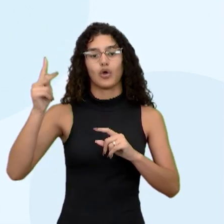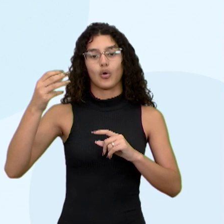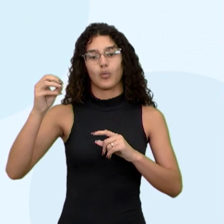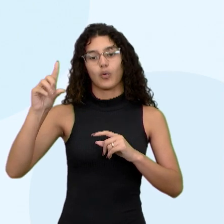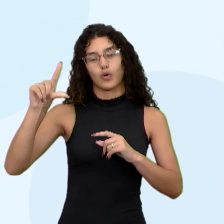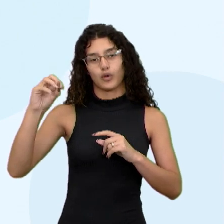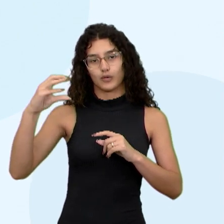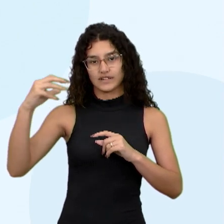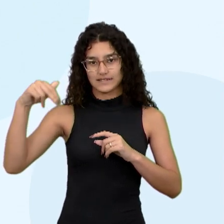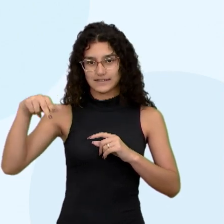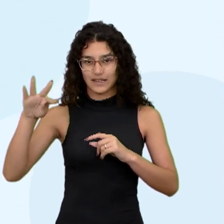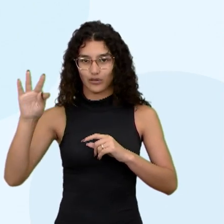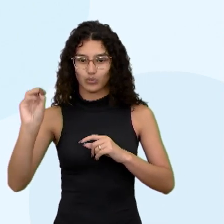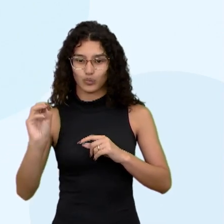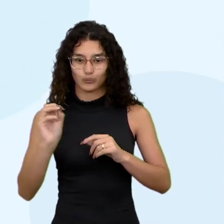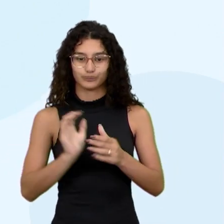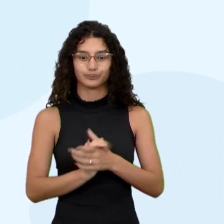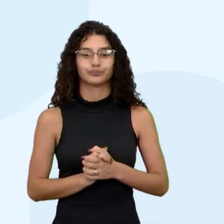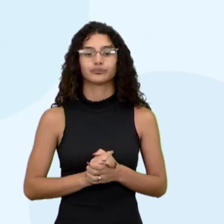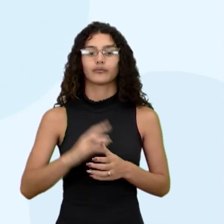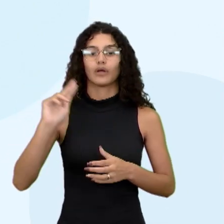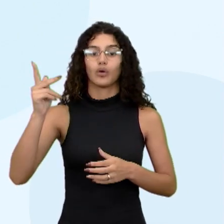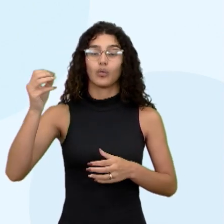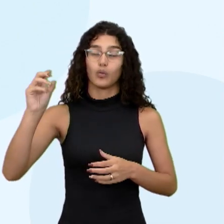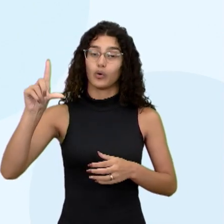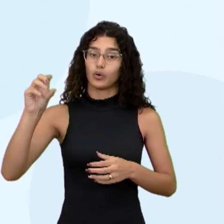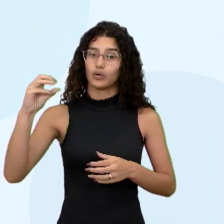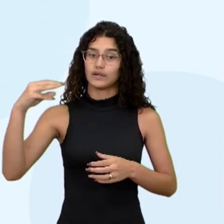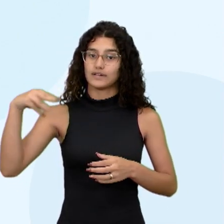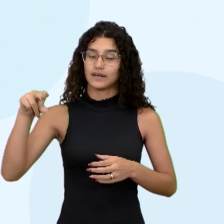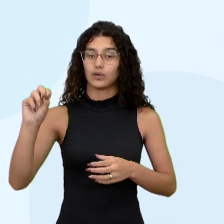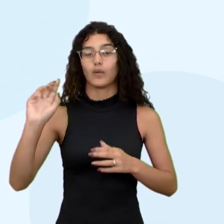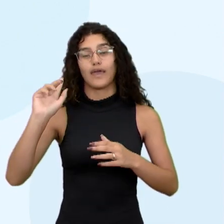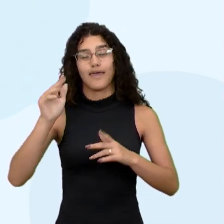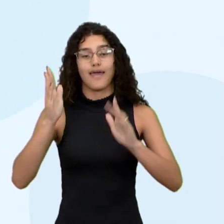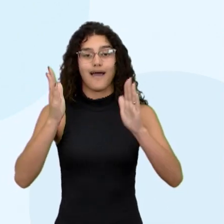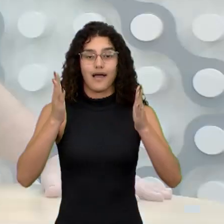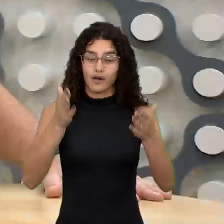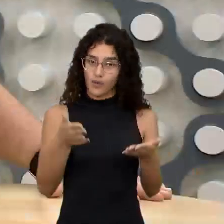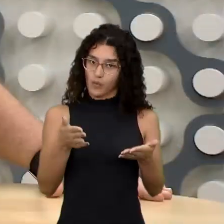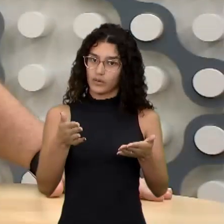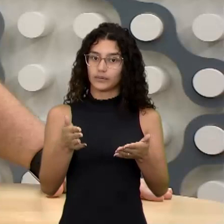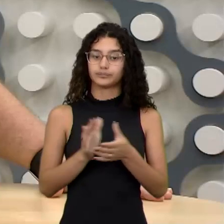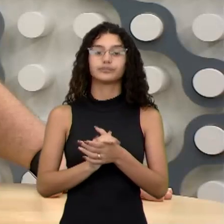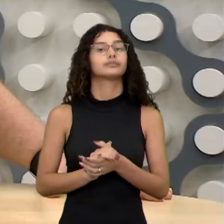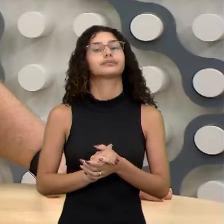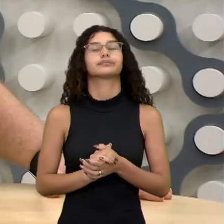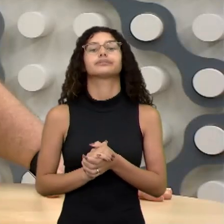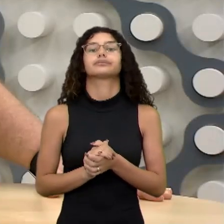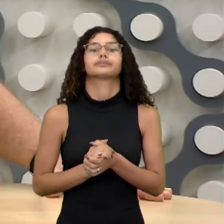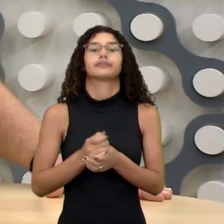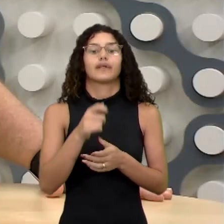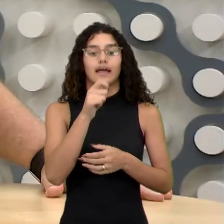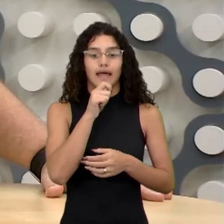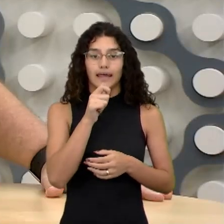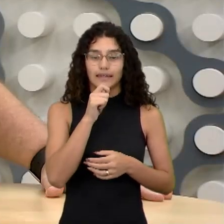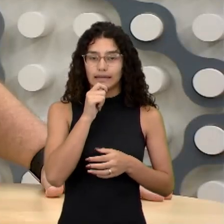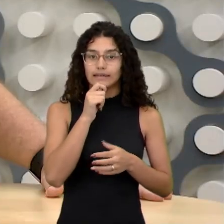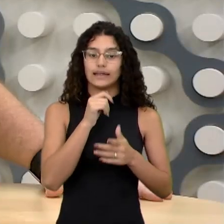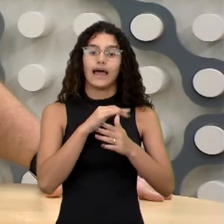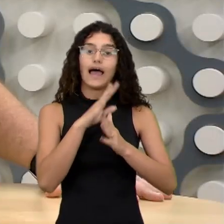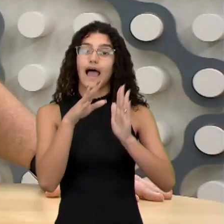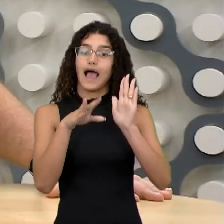o Holoceno, né? O Holoceno é atualmente, por enquanto, a